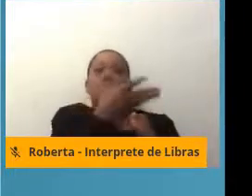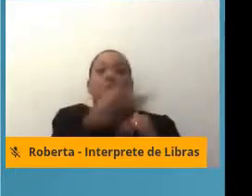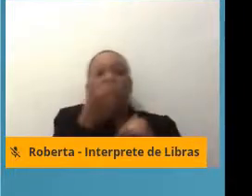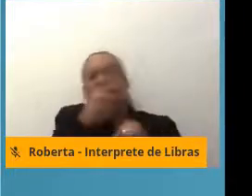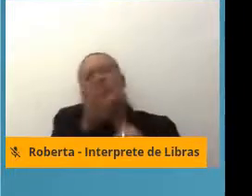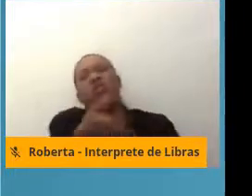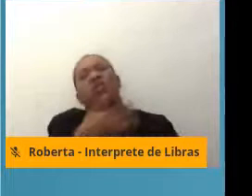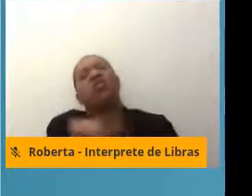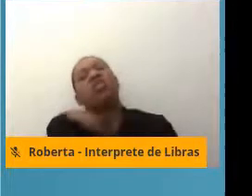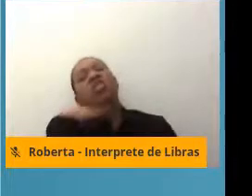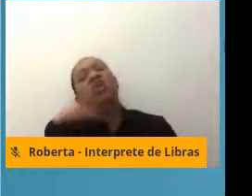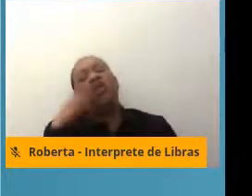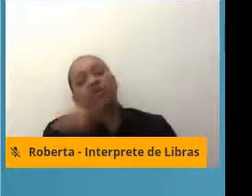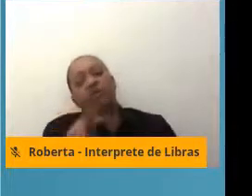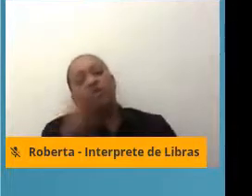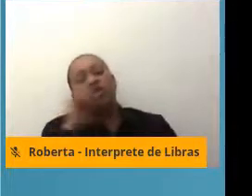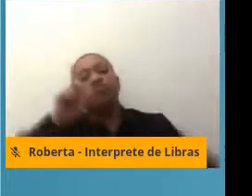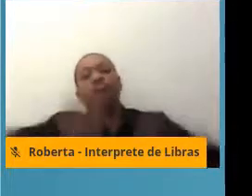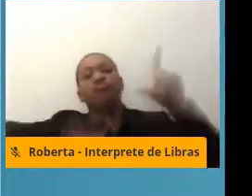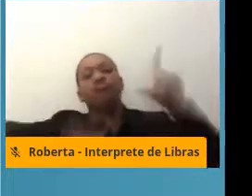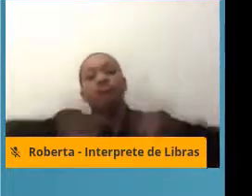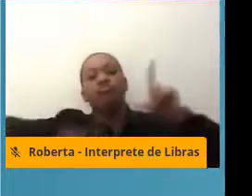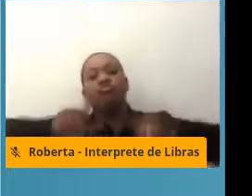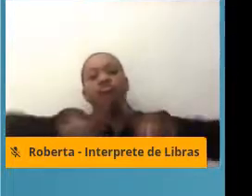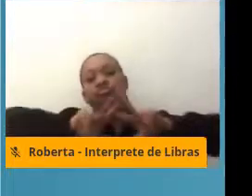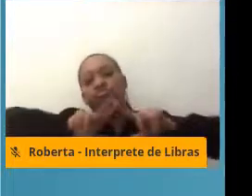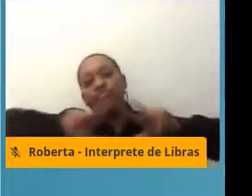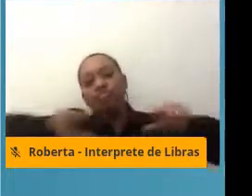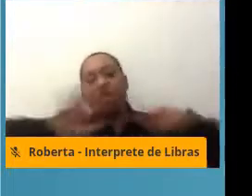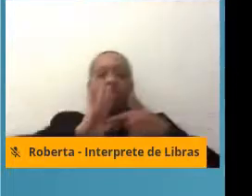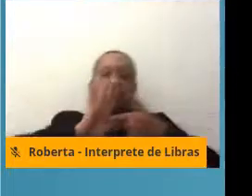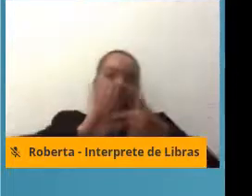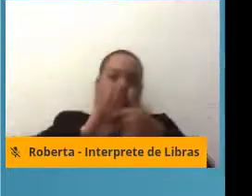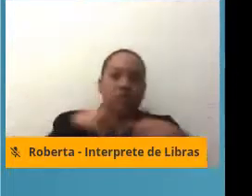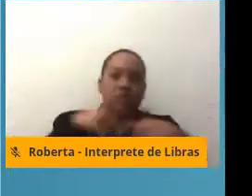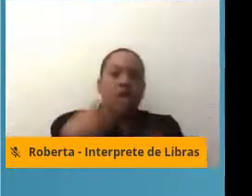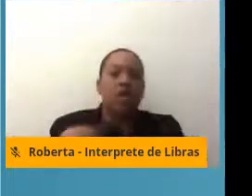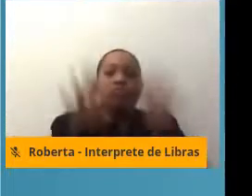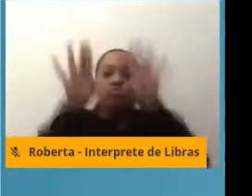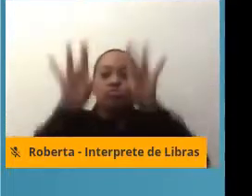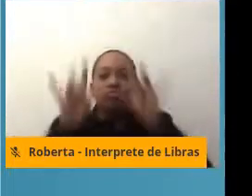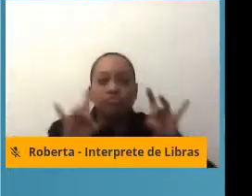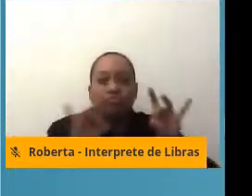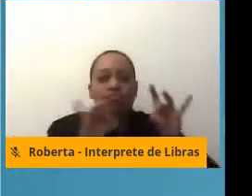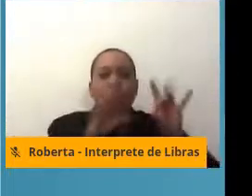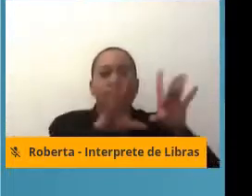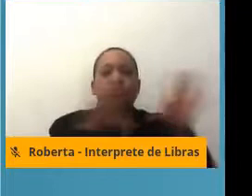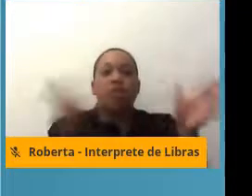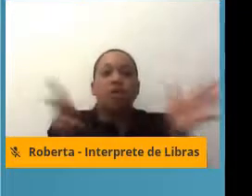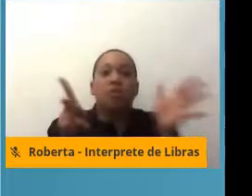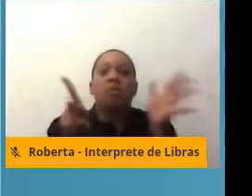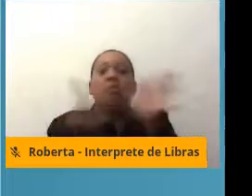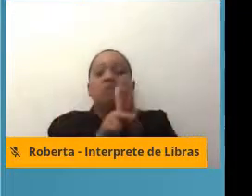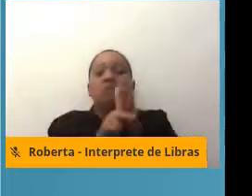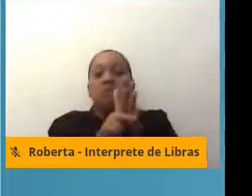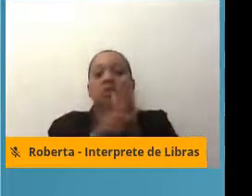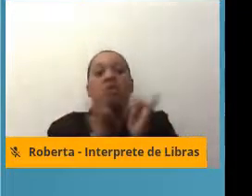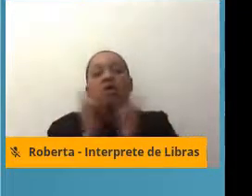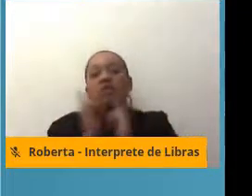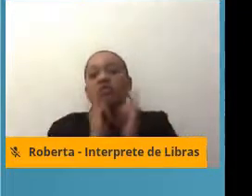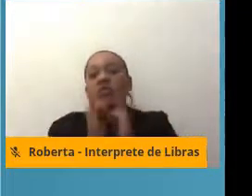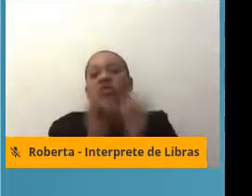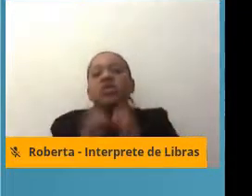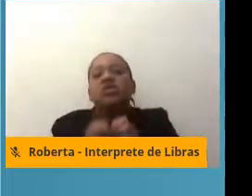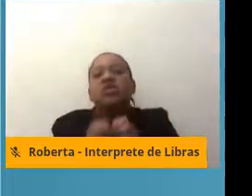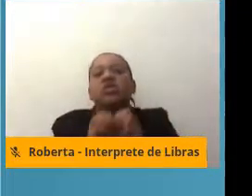mais. E eu tirei isso do Our World in Data, que é um site que tem os dados de todos os países que